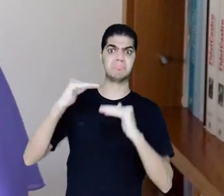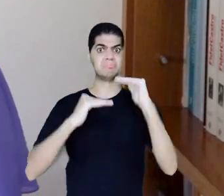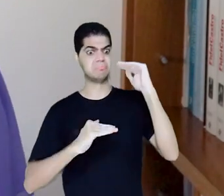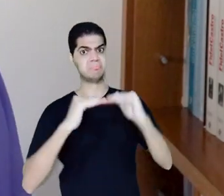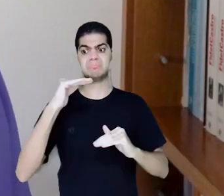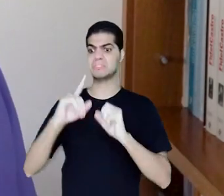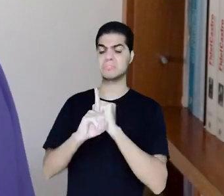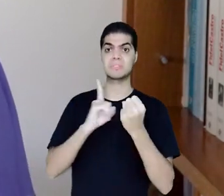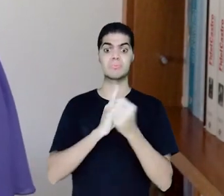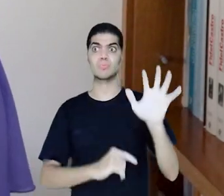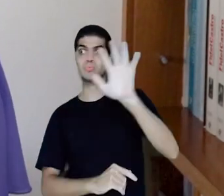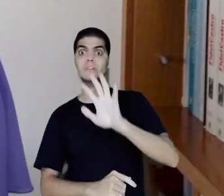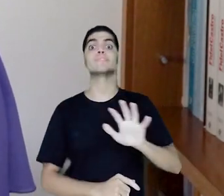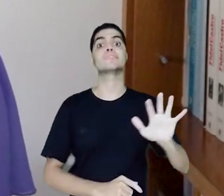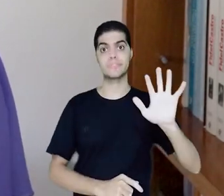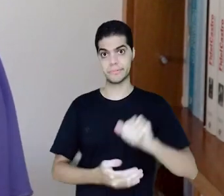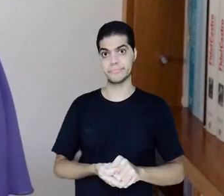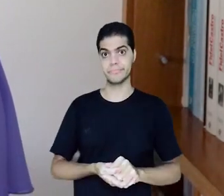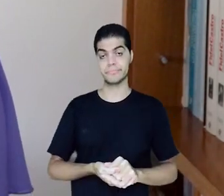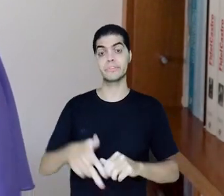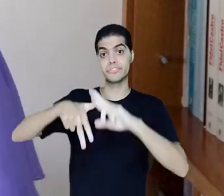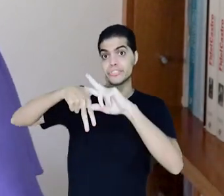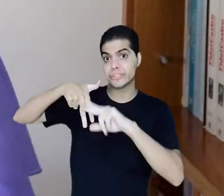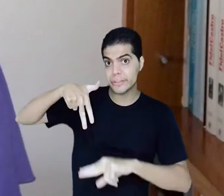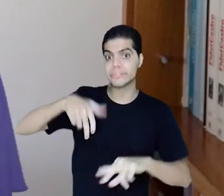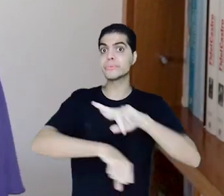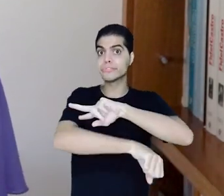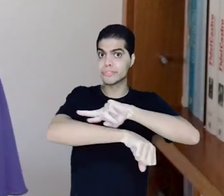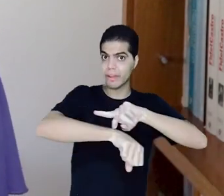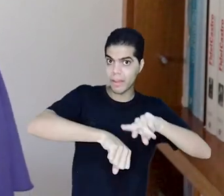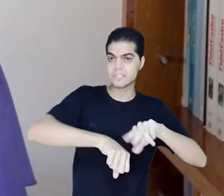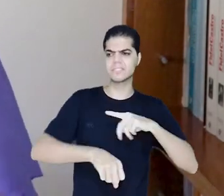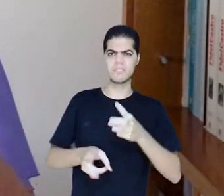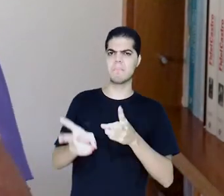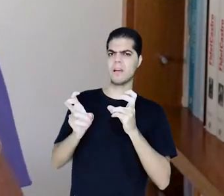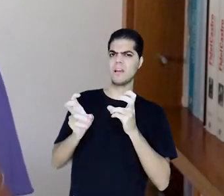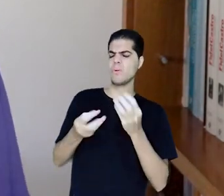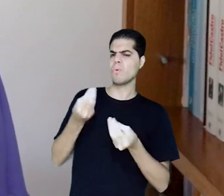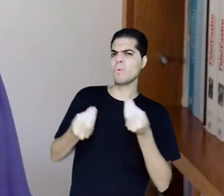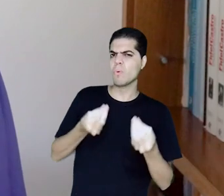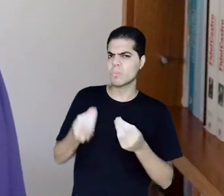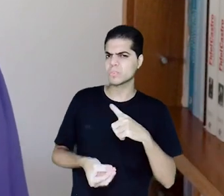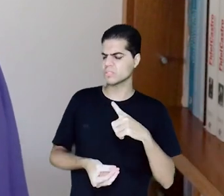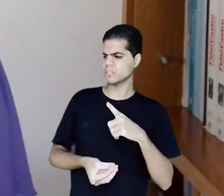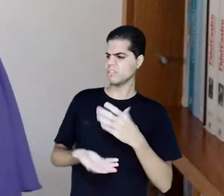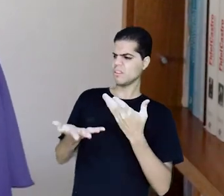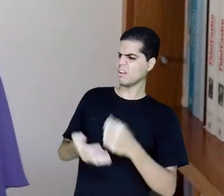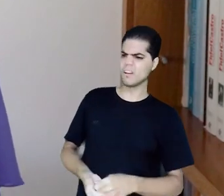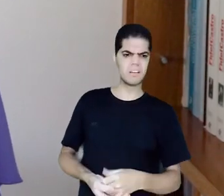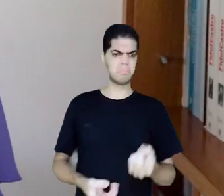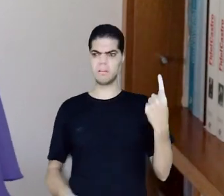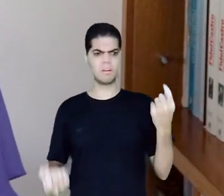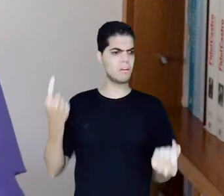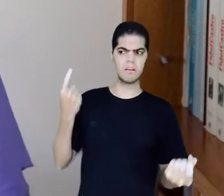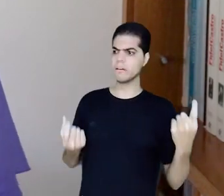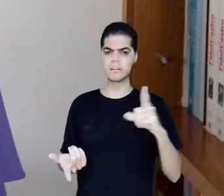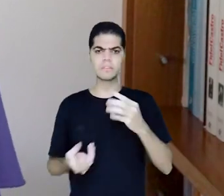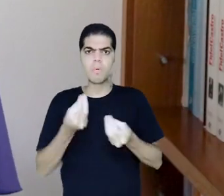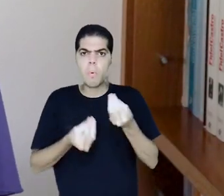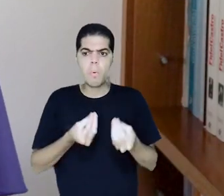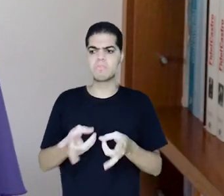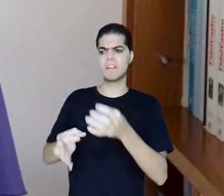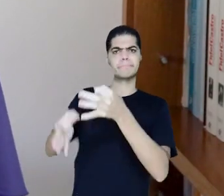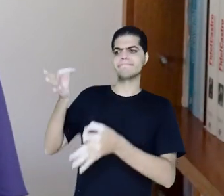sociais e regionais, de gênero e de raça, que se definem como iníquas dadas as